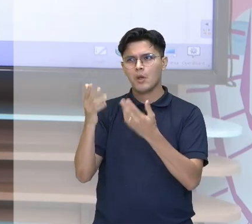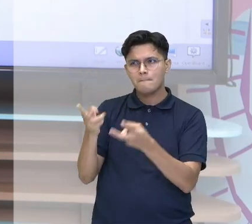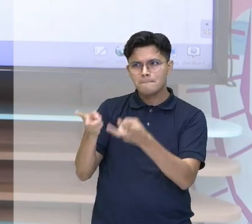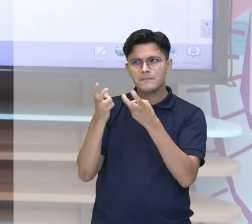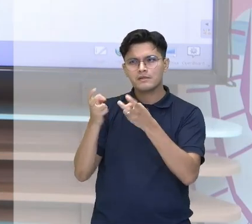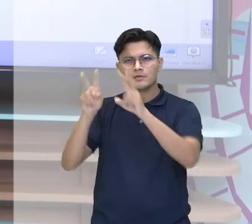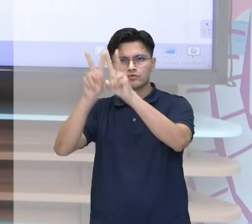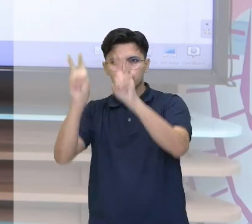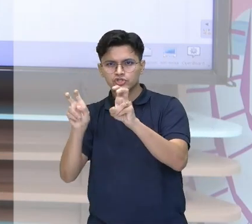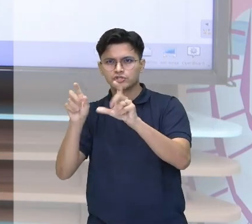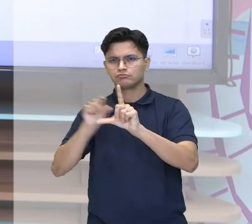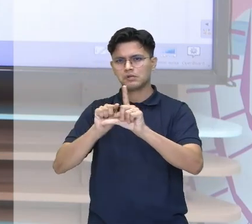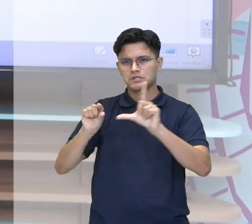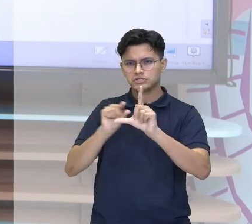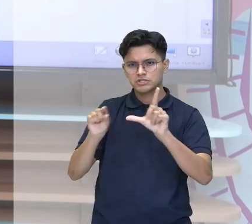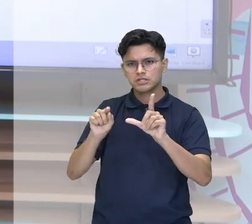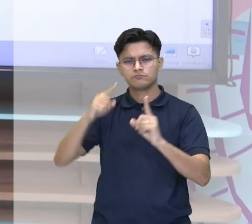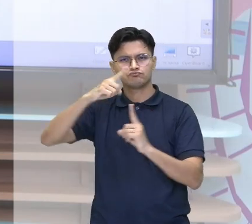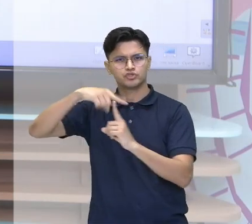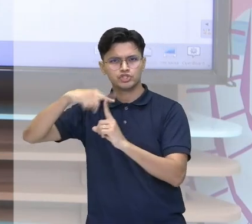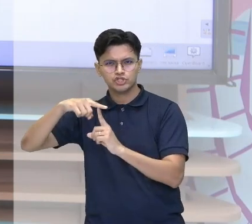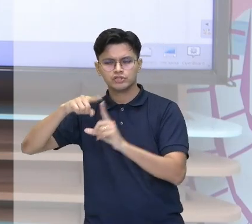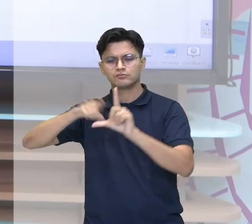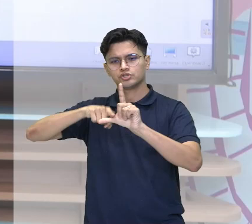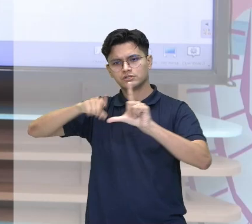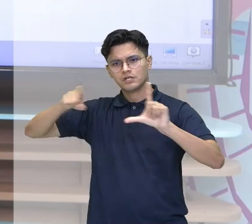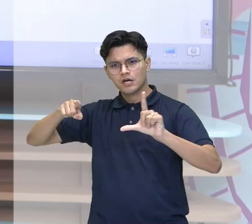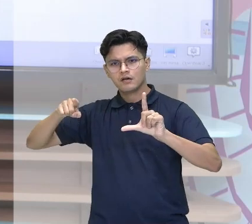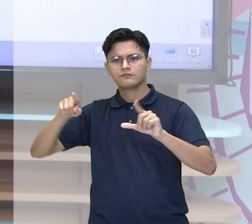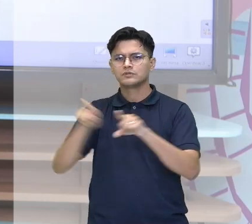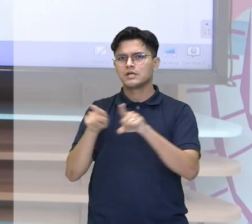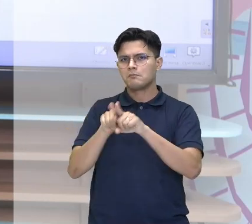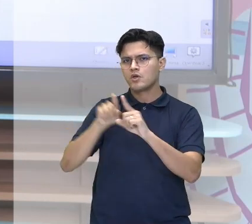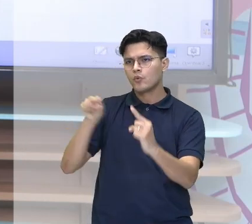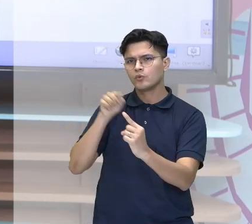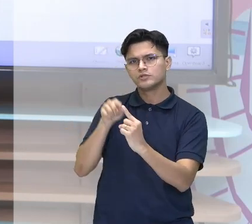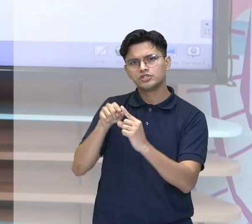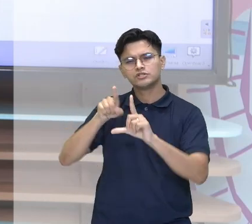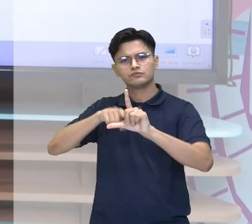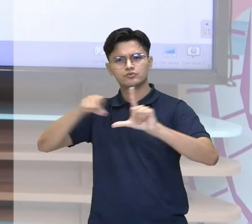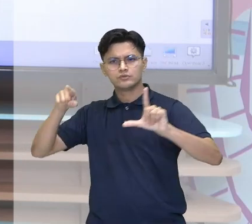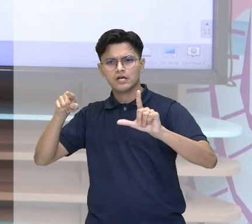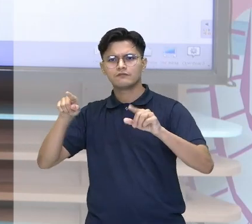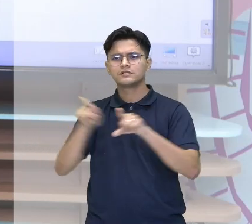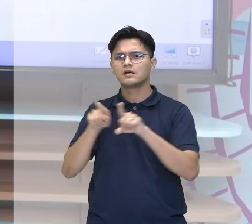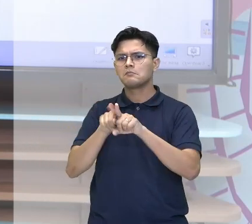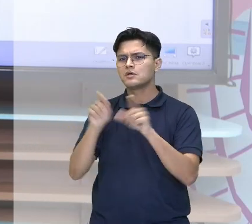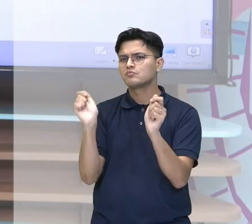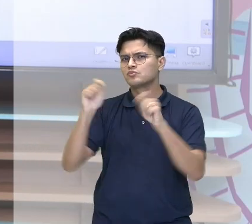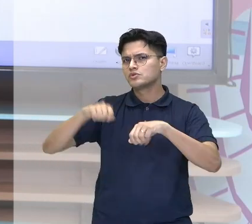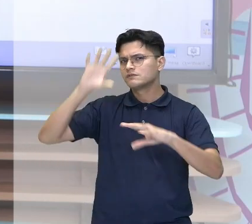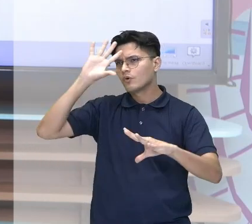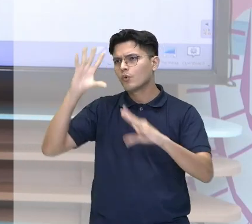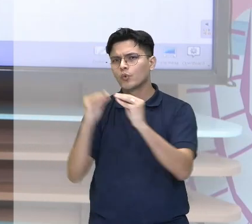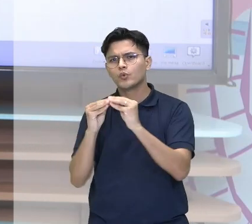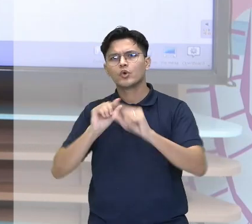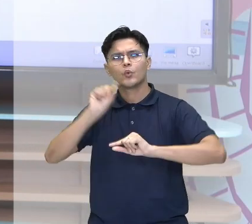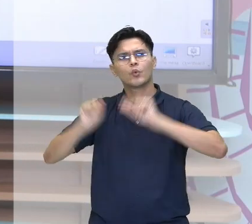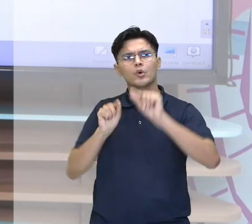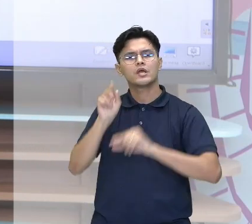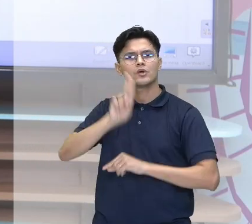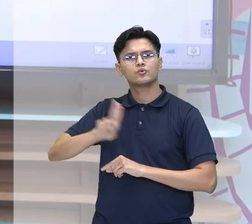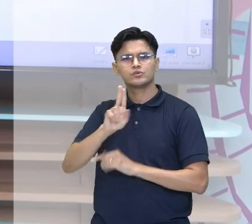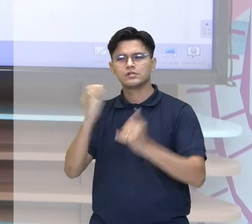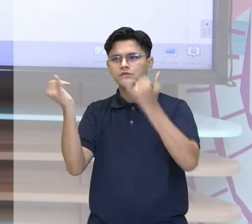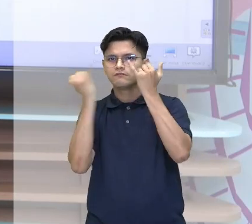de gráfico, o que a gente vai analisar e qual a interpretação que eu posso realizar aí a